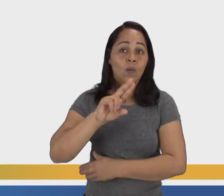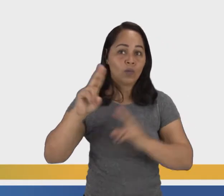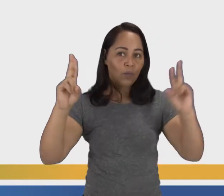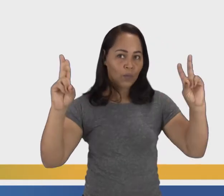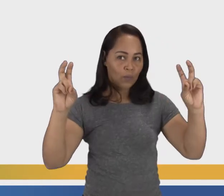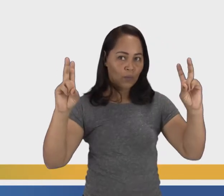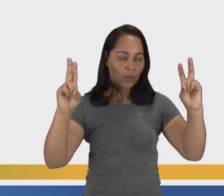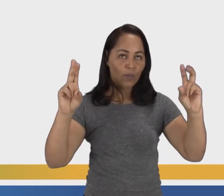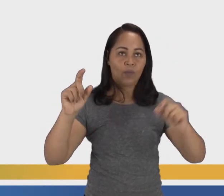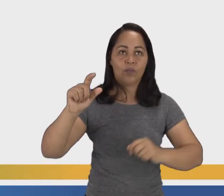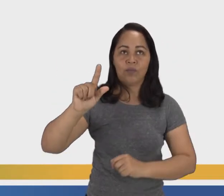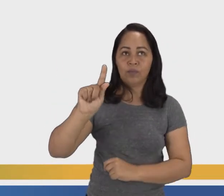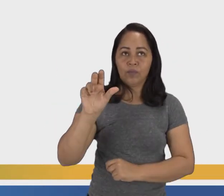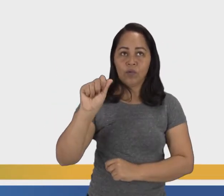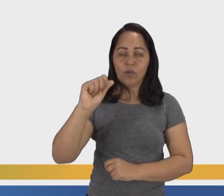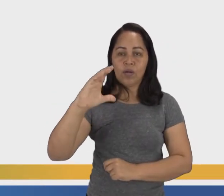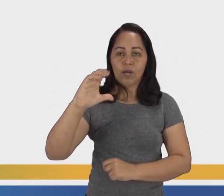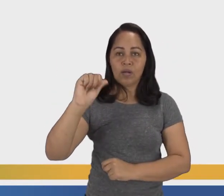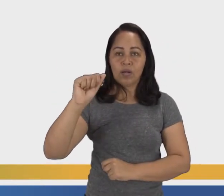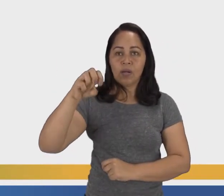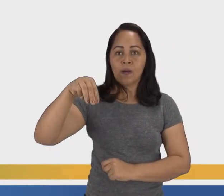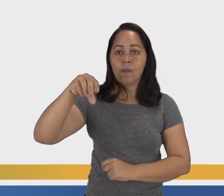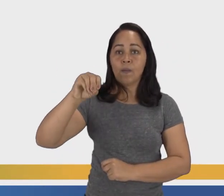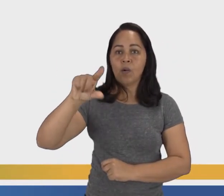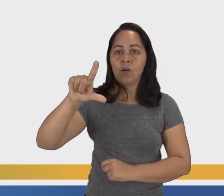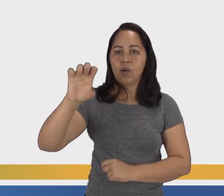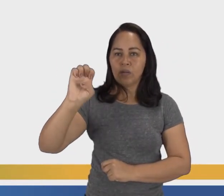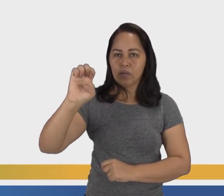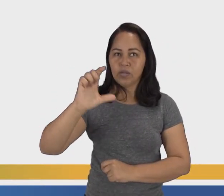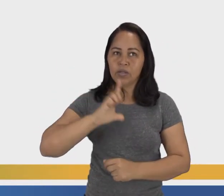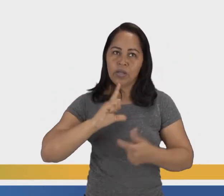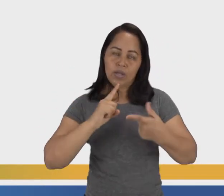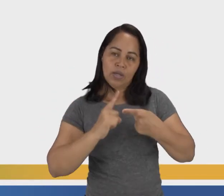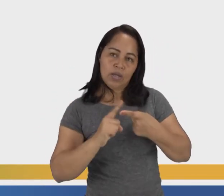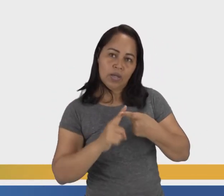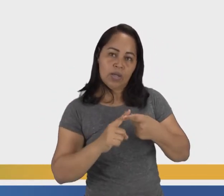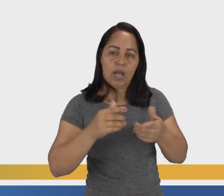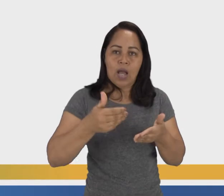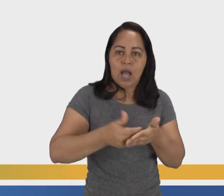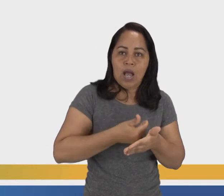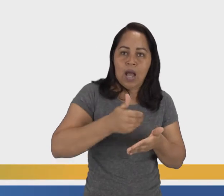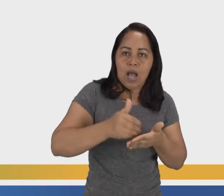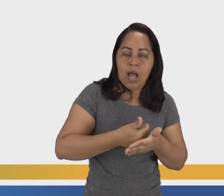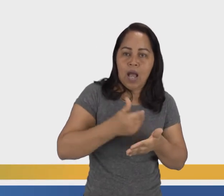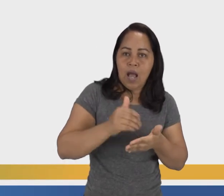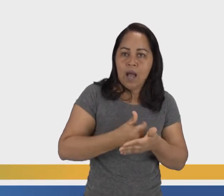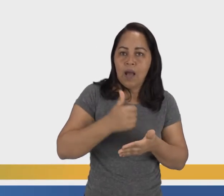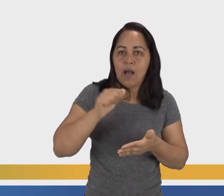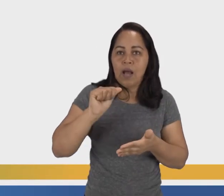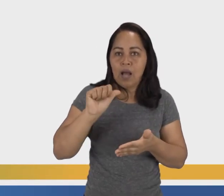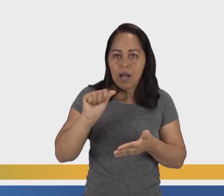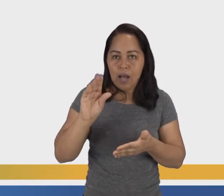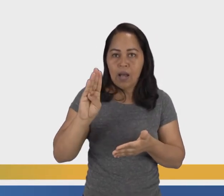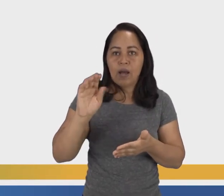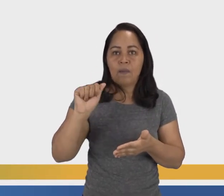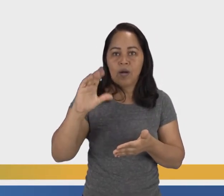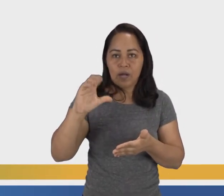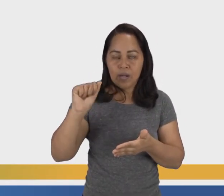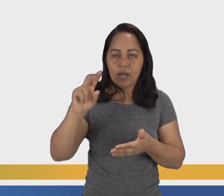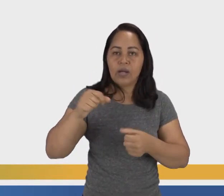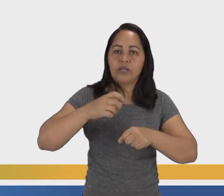mexicano. E eu tenho aí uma série de ingredientes. Primeiro, 2 aguacates maduros, 40 gramas de